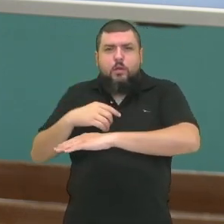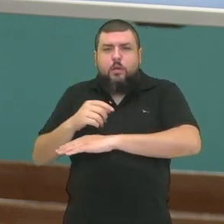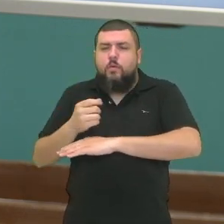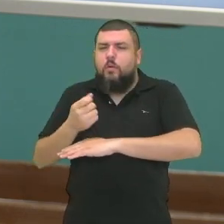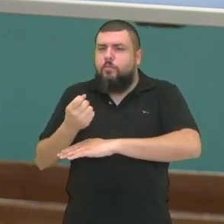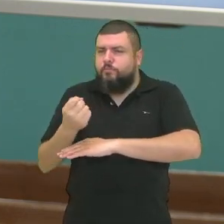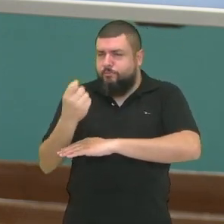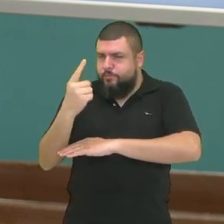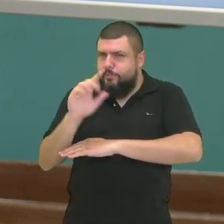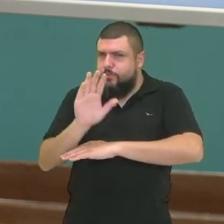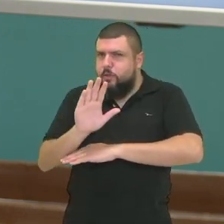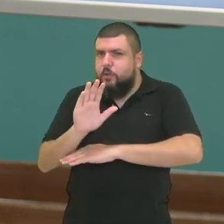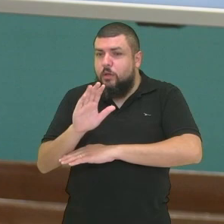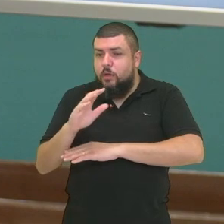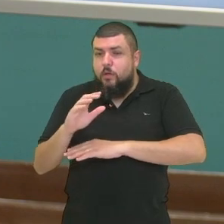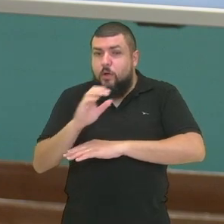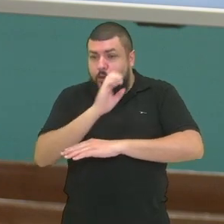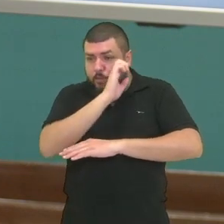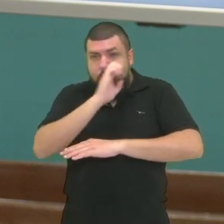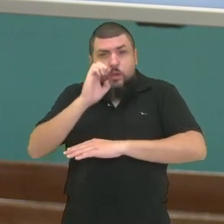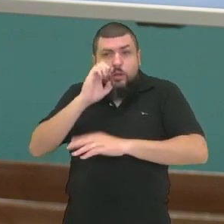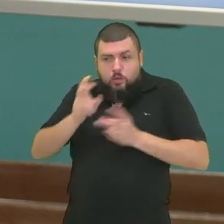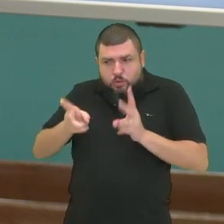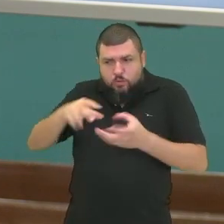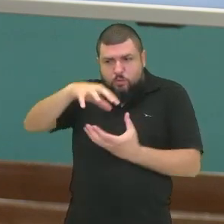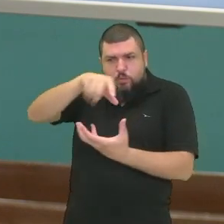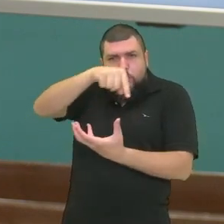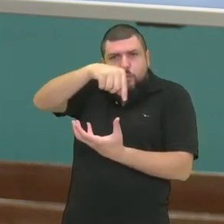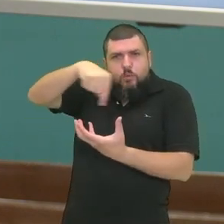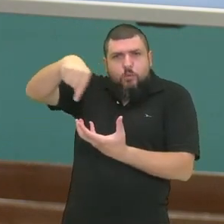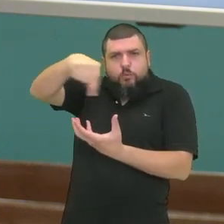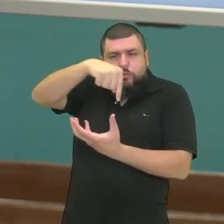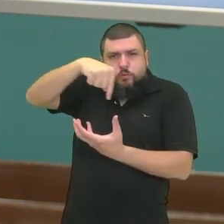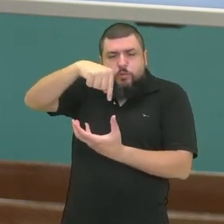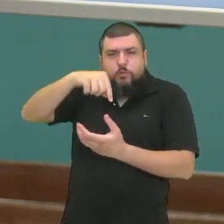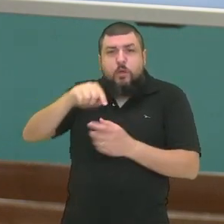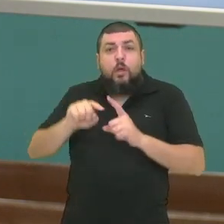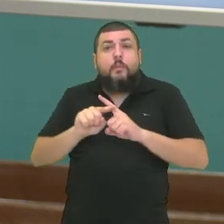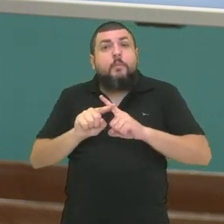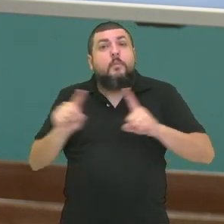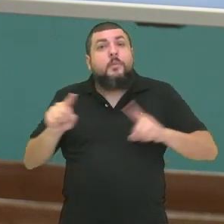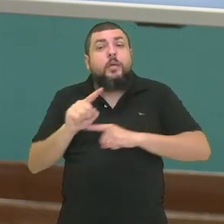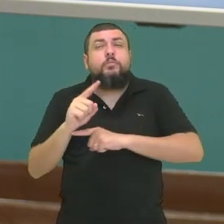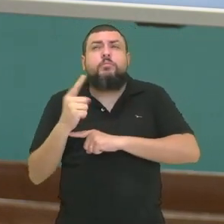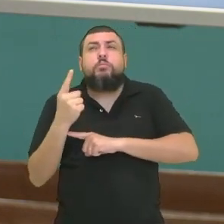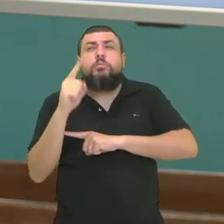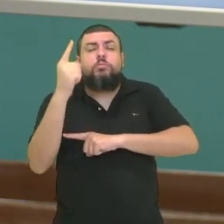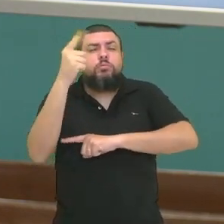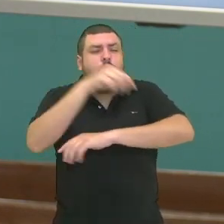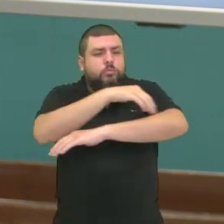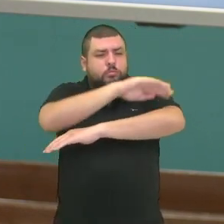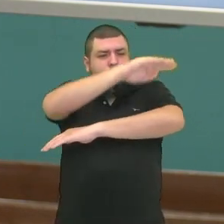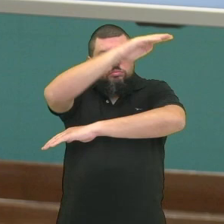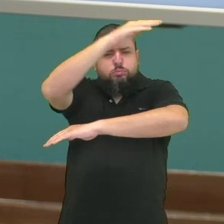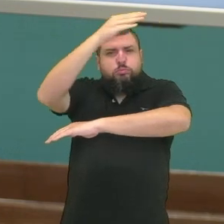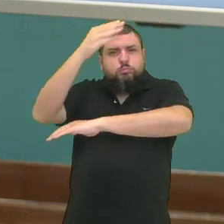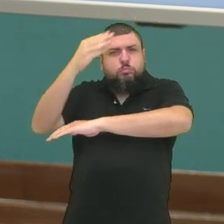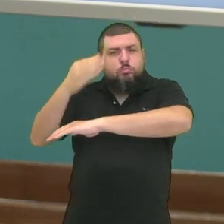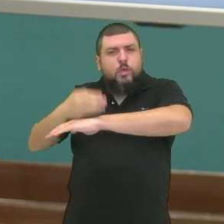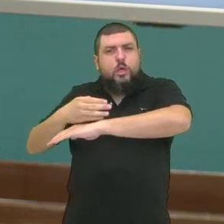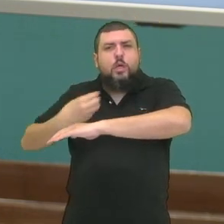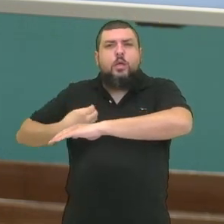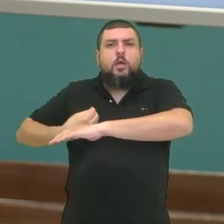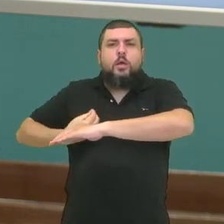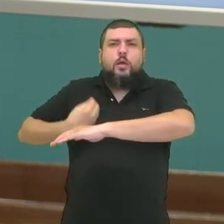detalhe, hein? É muito frio porque a altitude influencia, então, na localização daquele tipo de bioma,